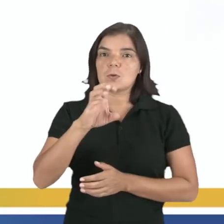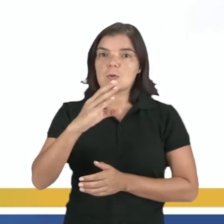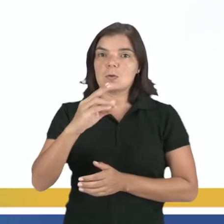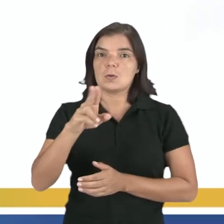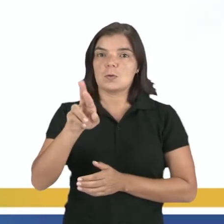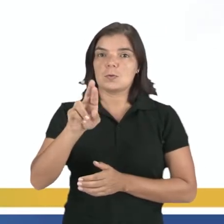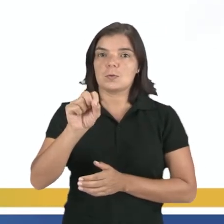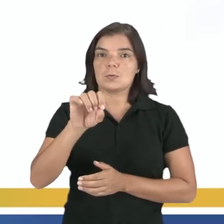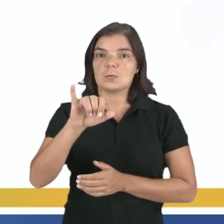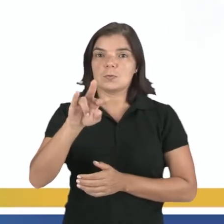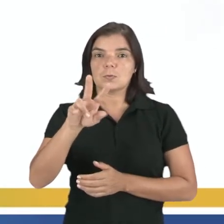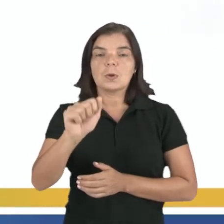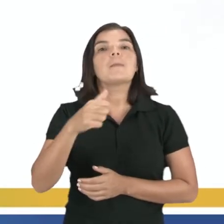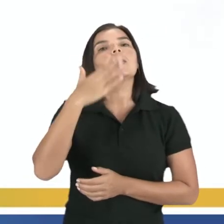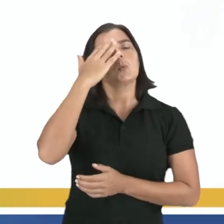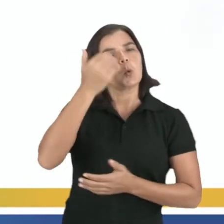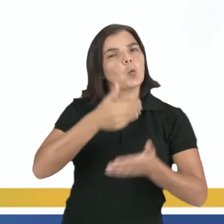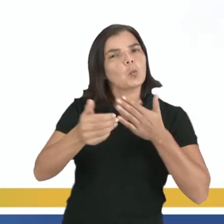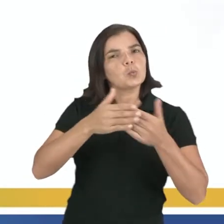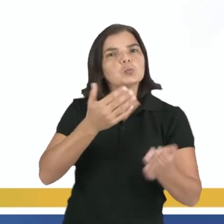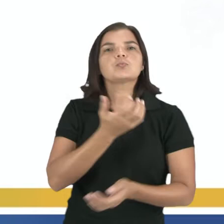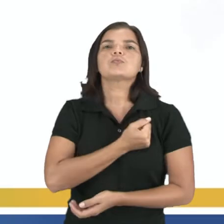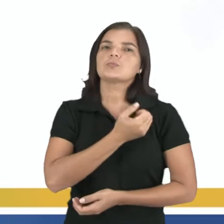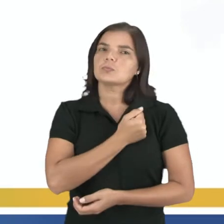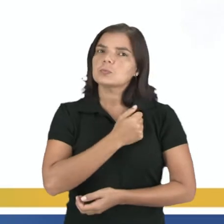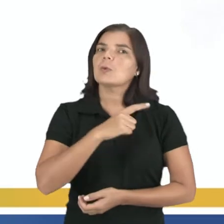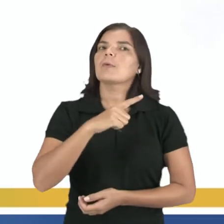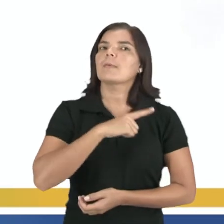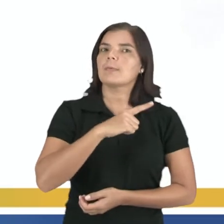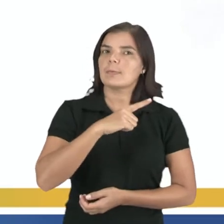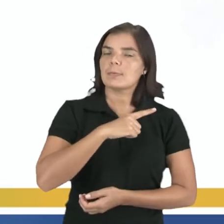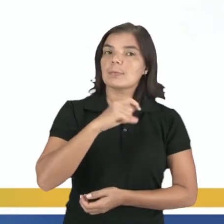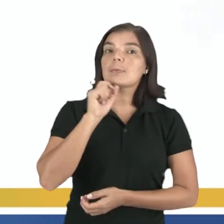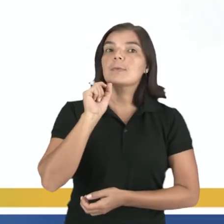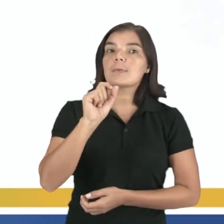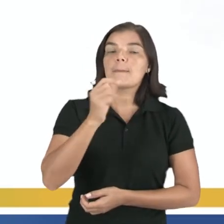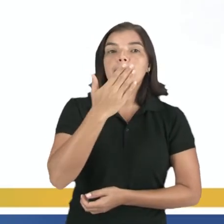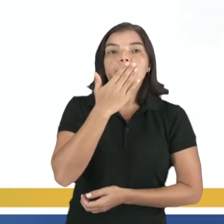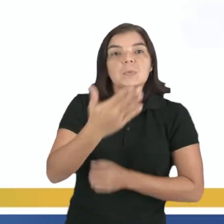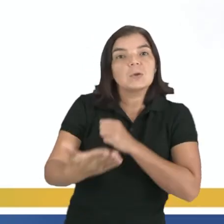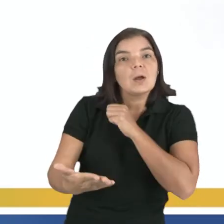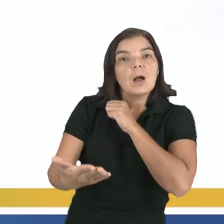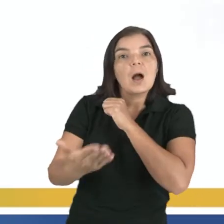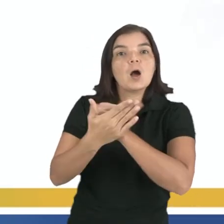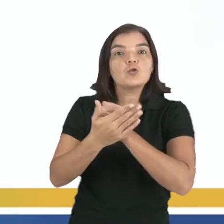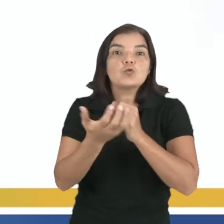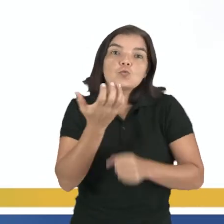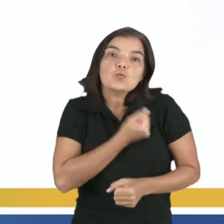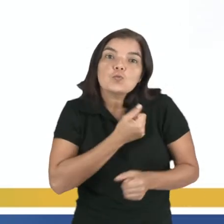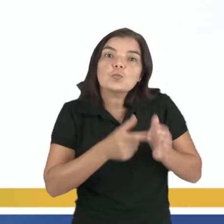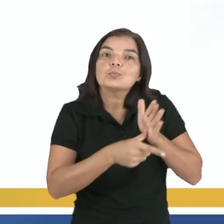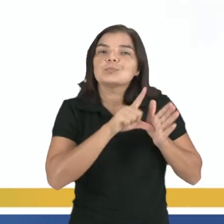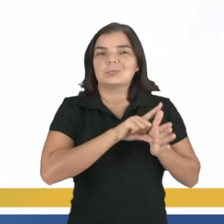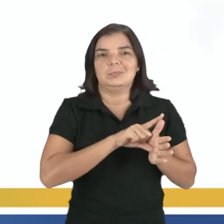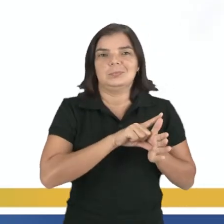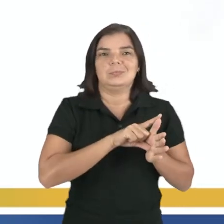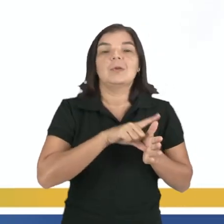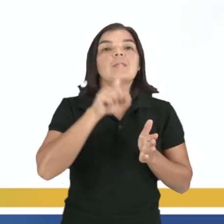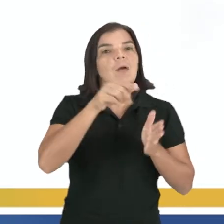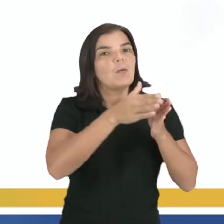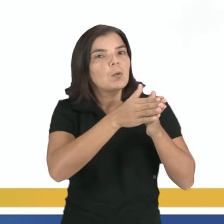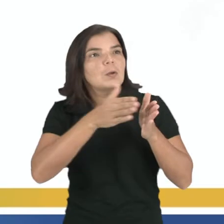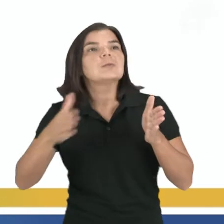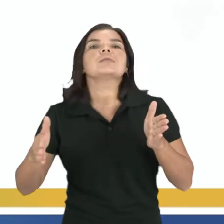para eu saber um termo qualquer, eu tenho que recorrer, eu tenho que pedir ajuda para os termos anteriores. Então, isso é uma